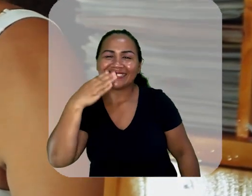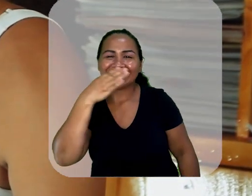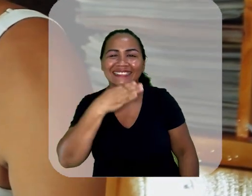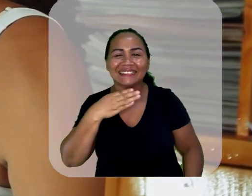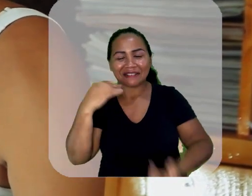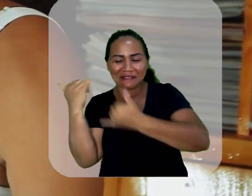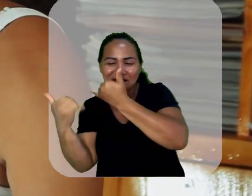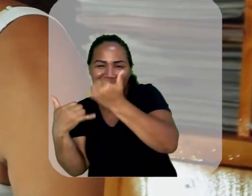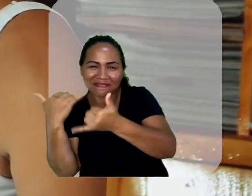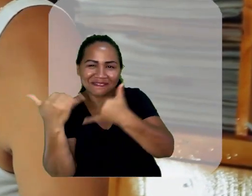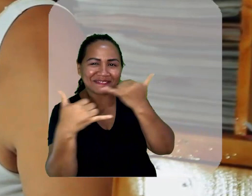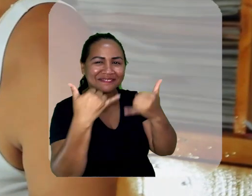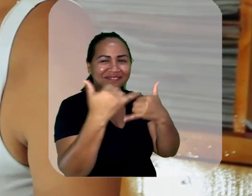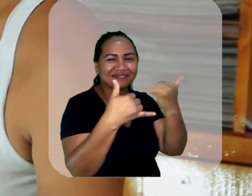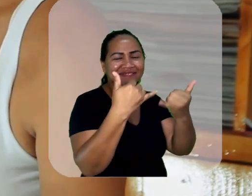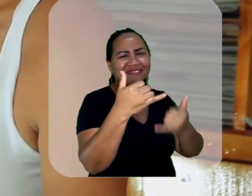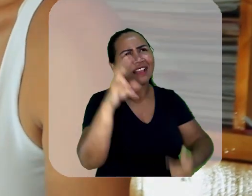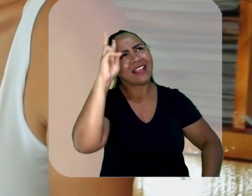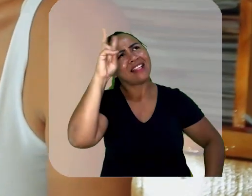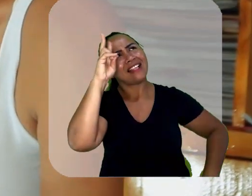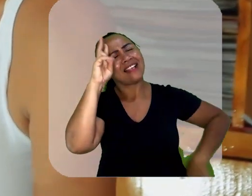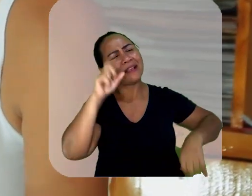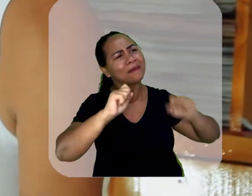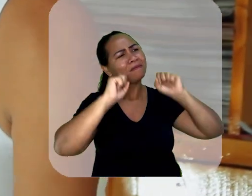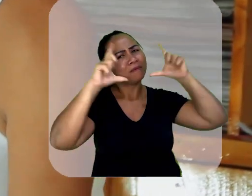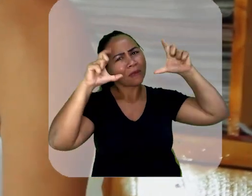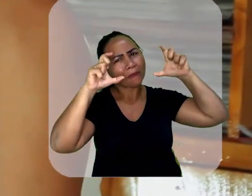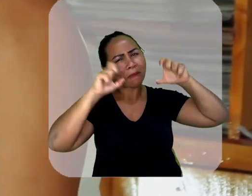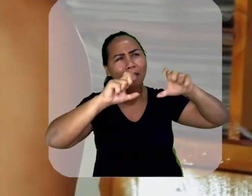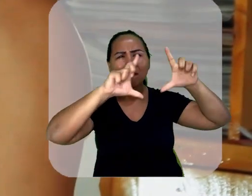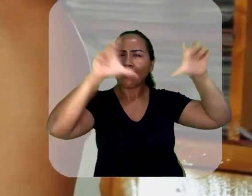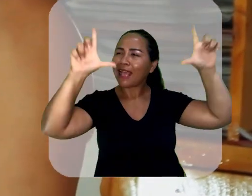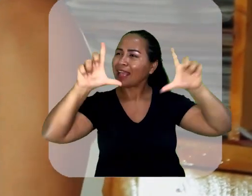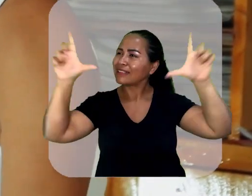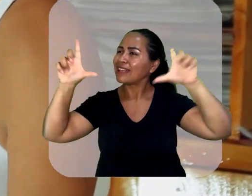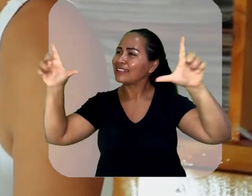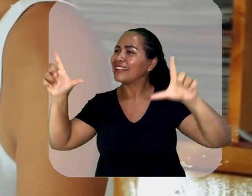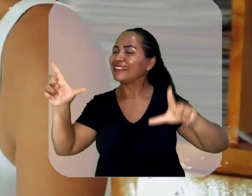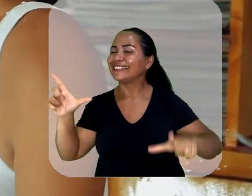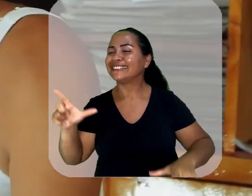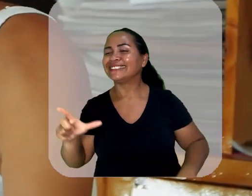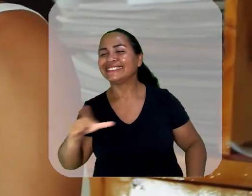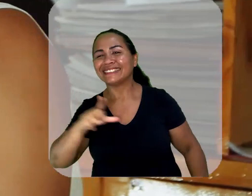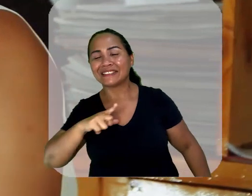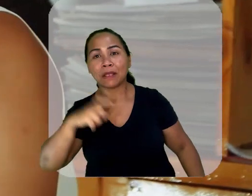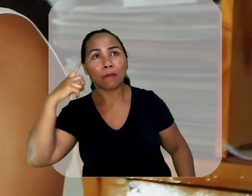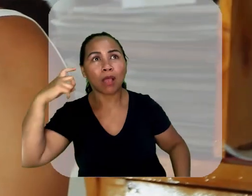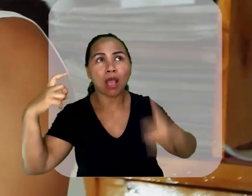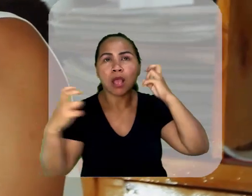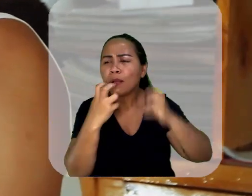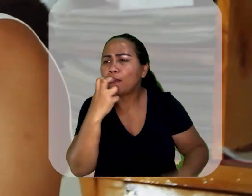me quer, o retrato pantaneiro de Mané, o